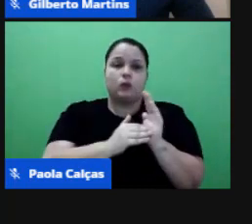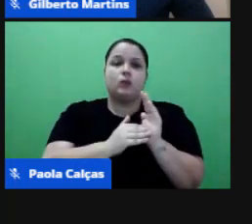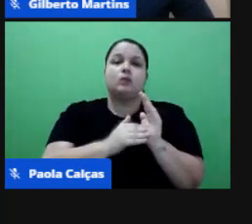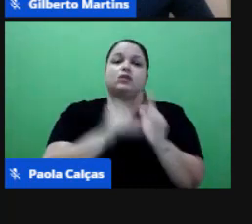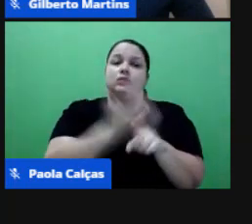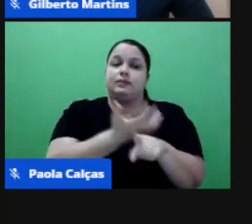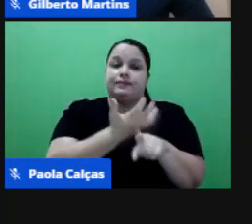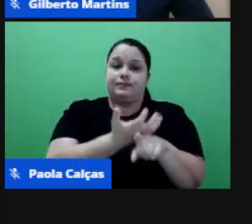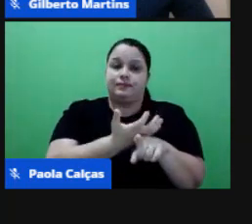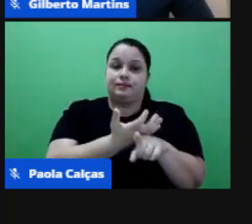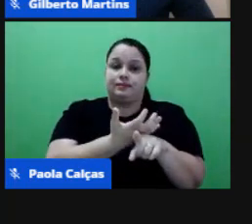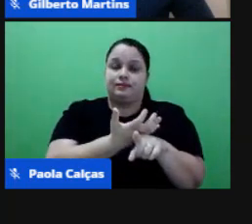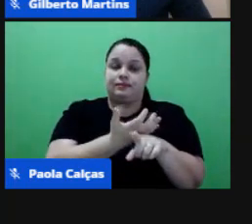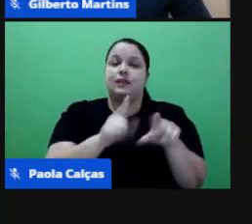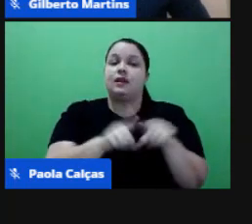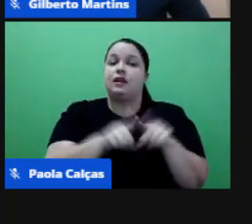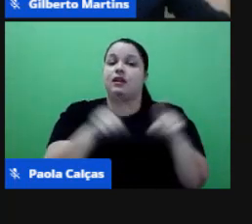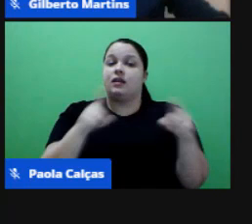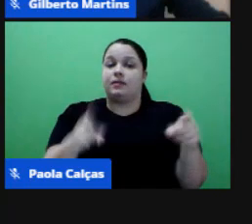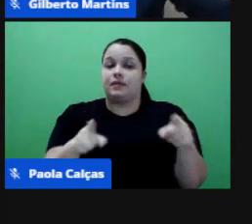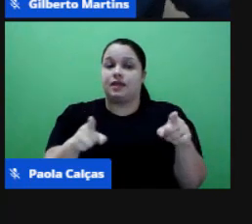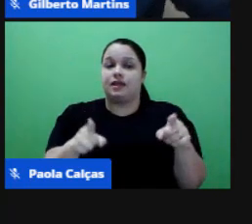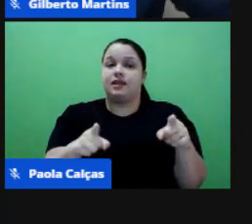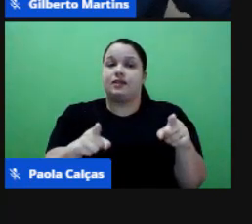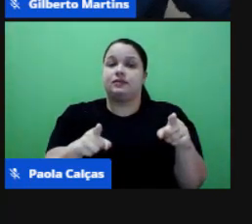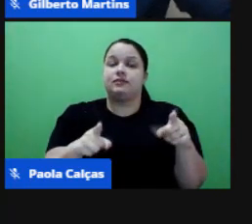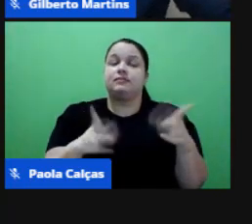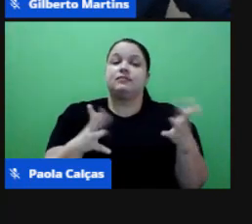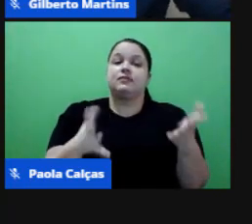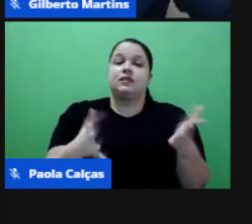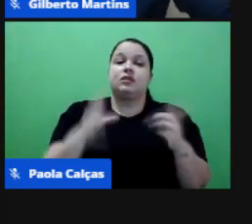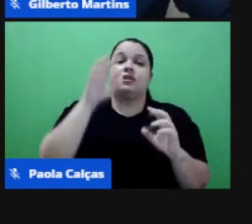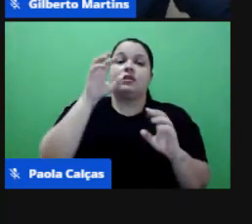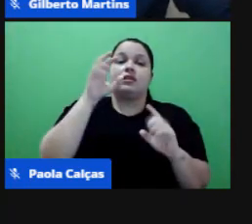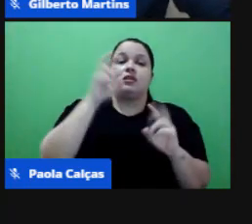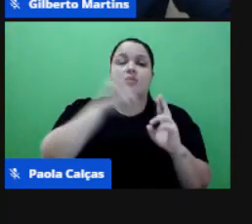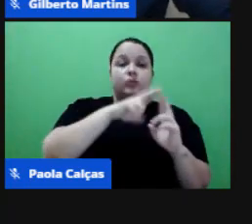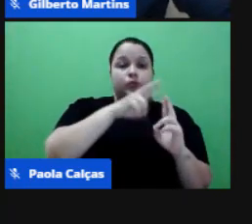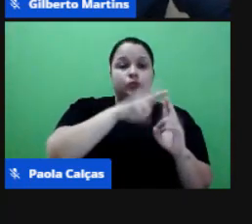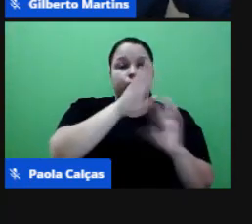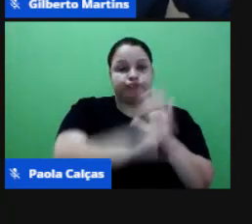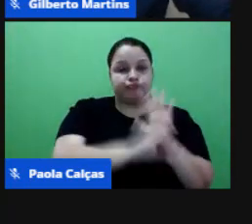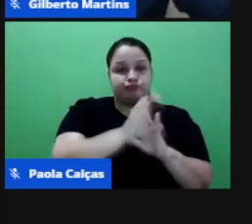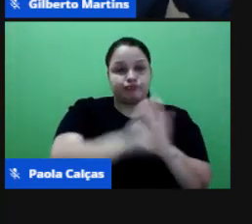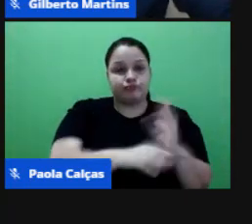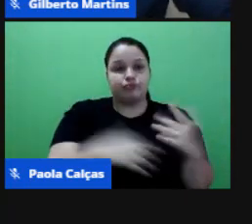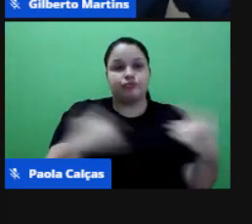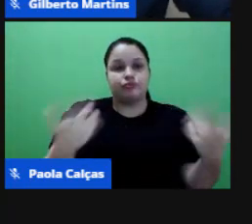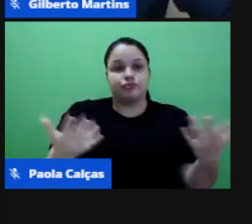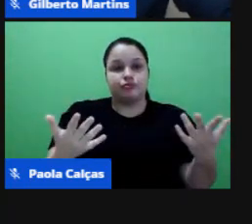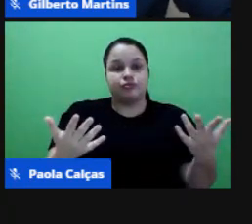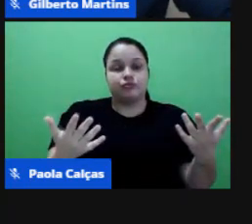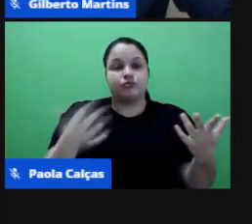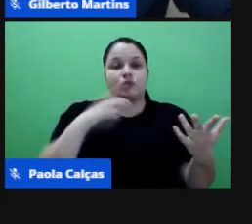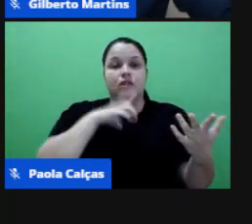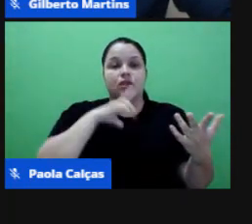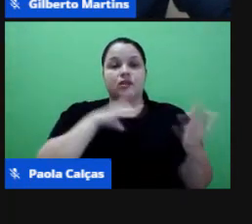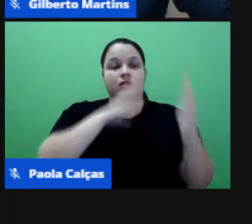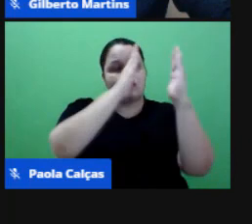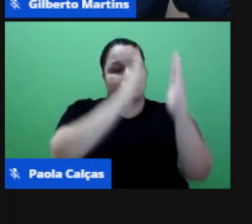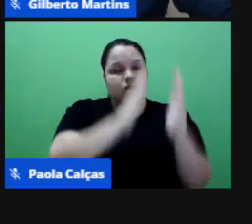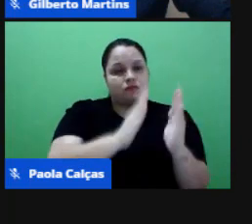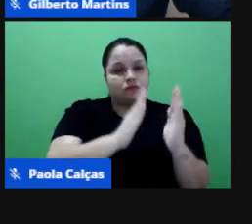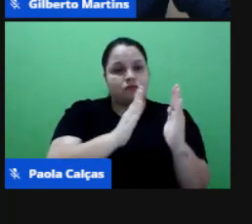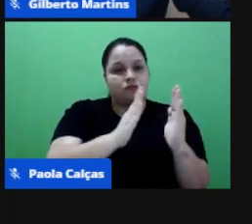lembrar que nem sempre o componente curricular vai ter, dentro desse quadro, escrito ou trazido